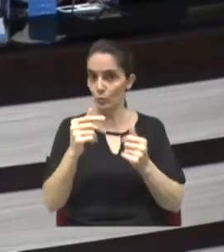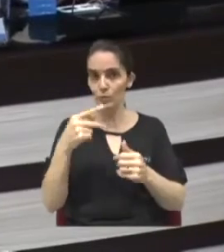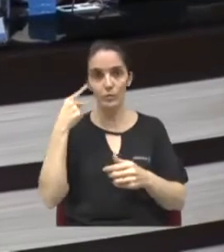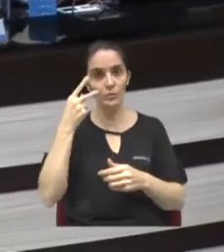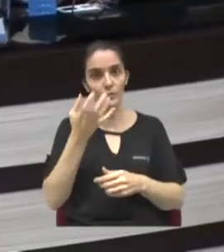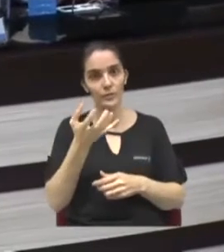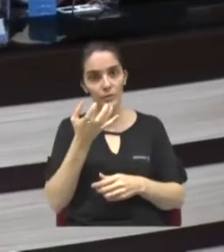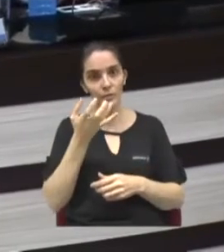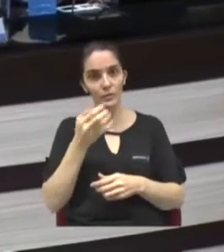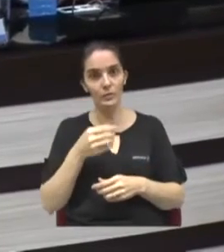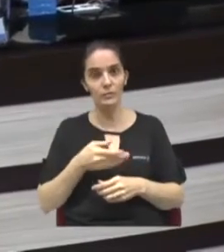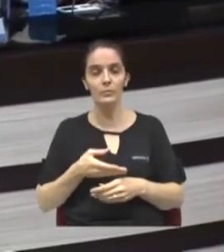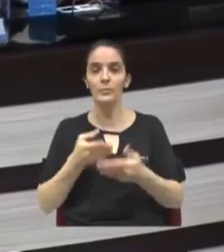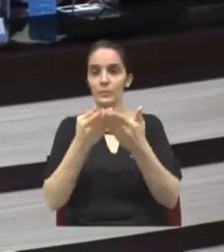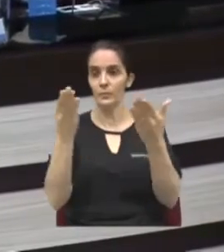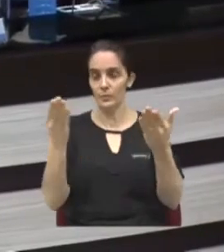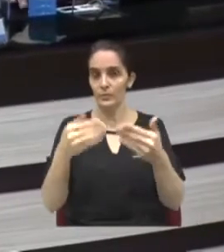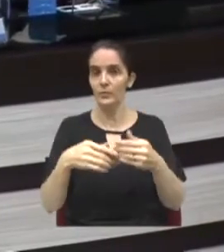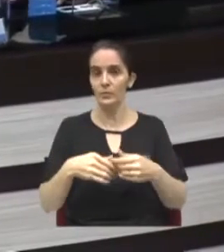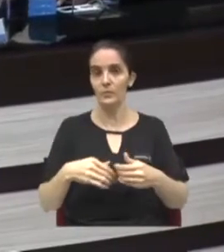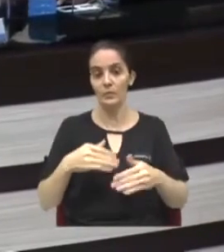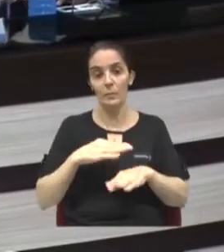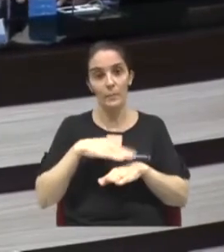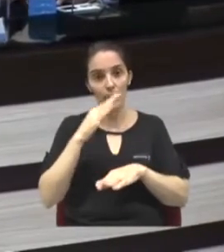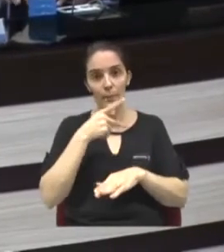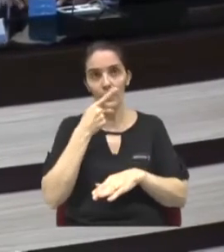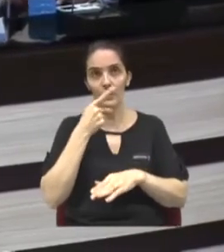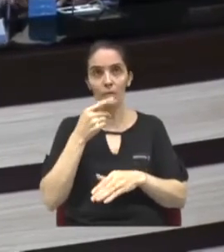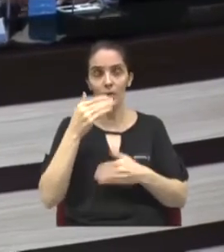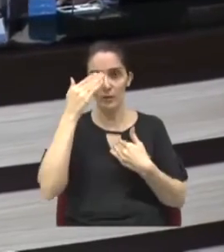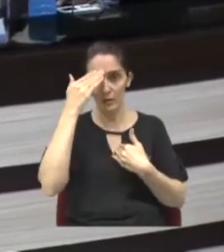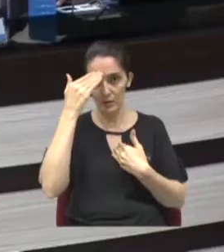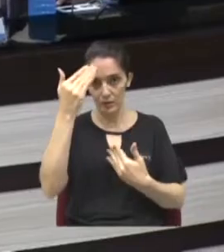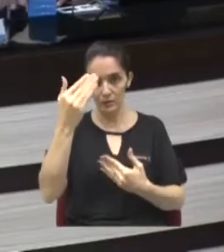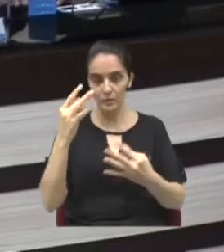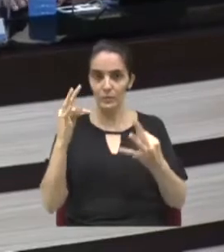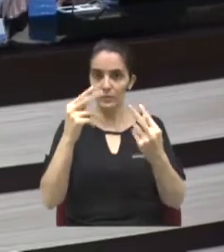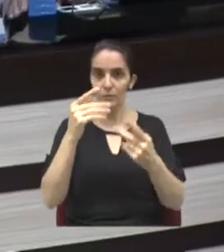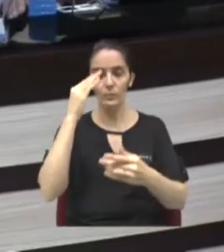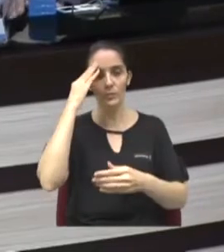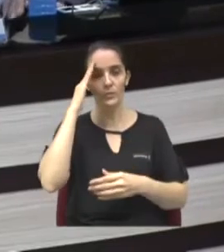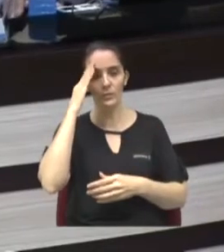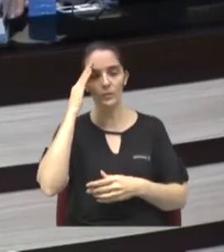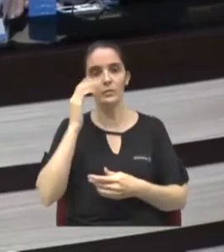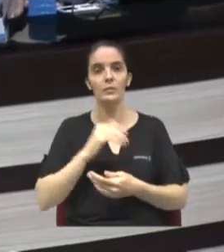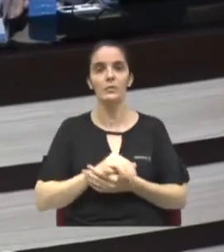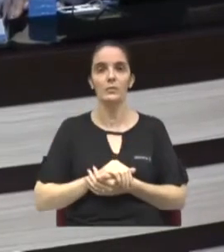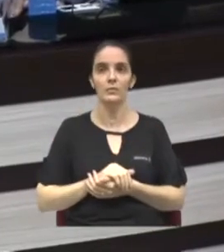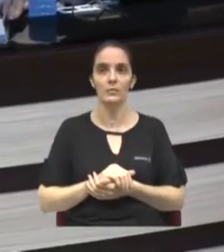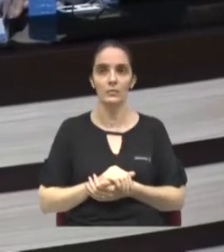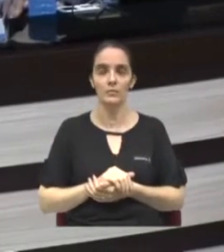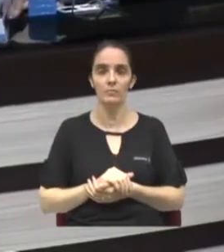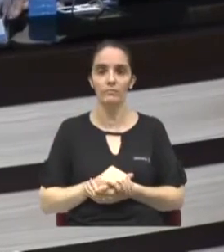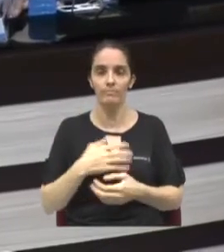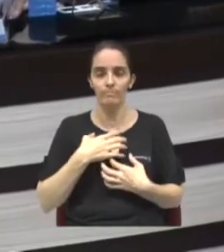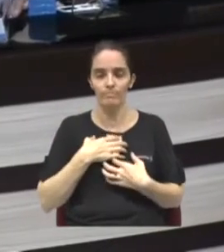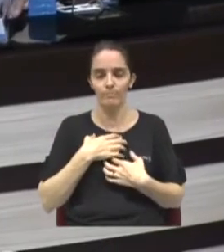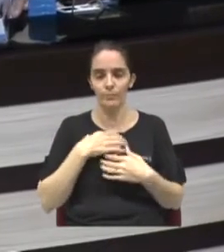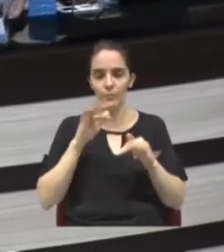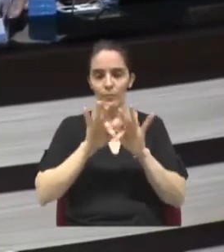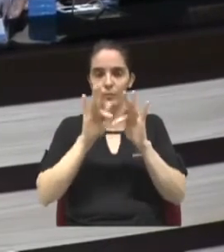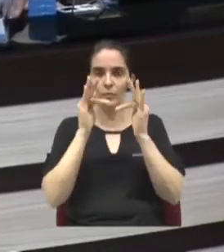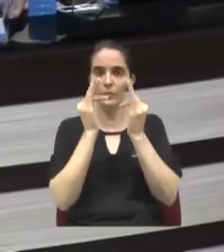senhora teria muito mais coisas a falar. Eu agradeço a compreensão e nossos sentimentos à